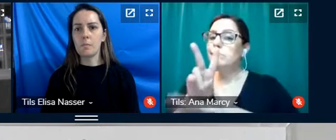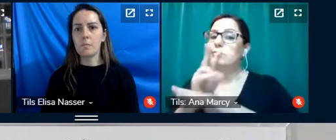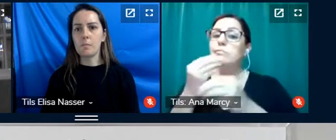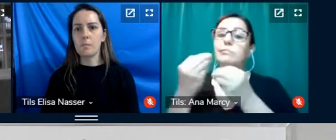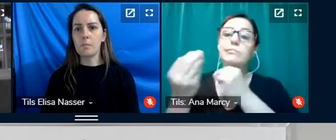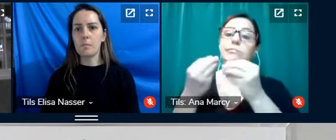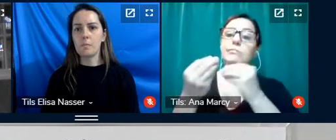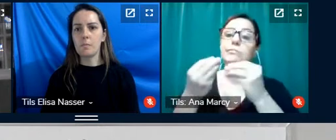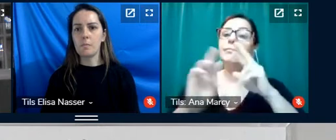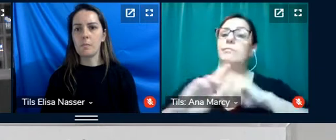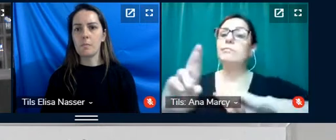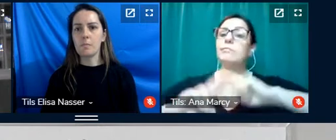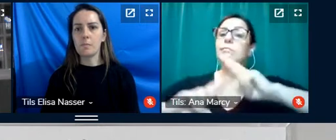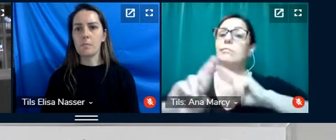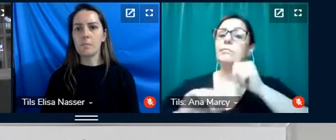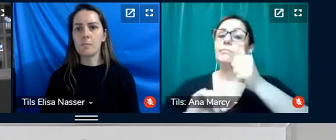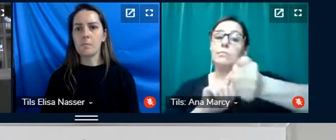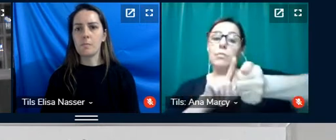interagem com o ponto A.